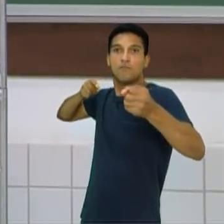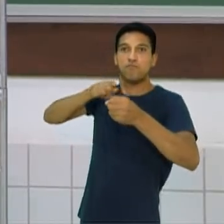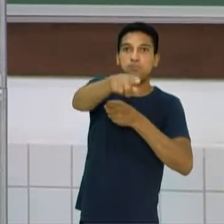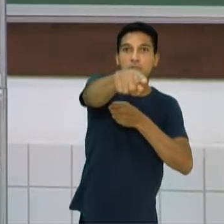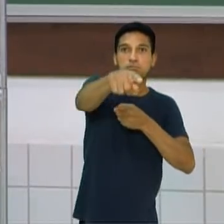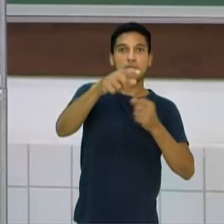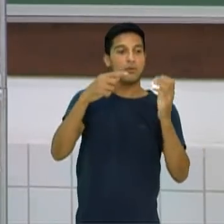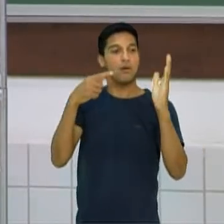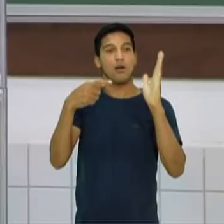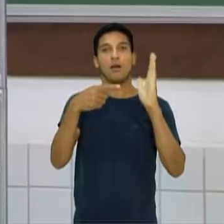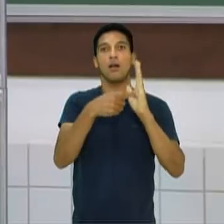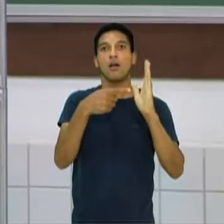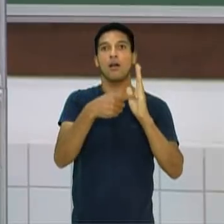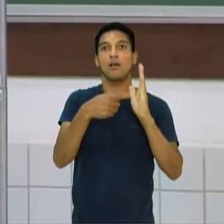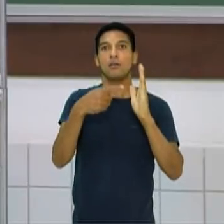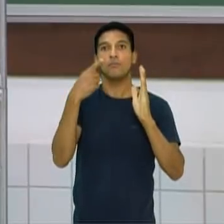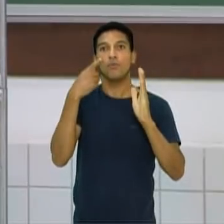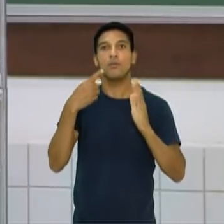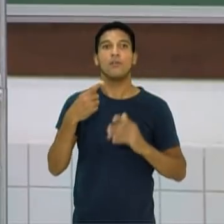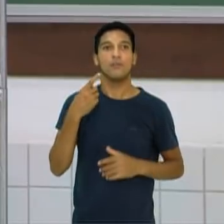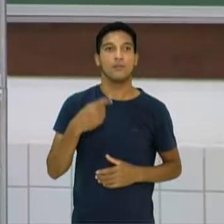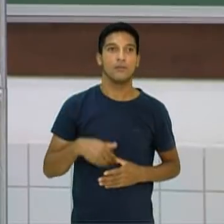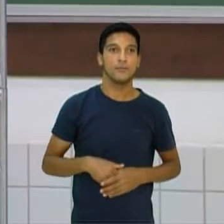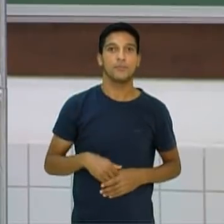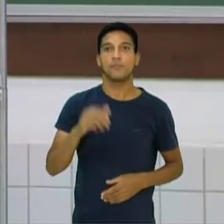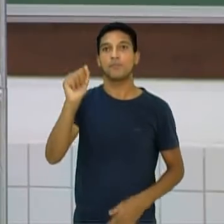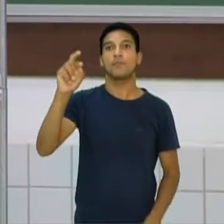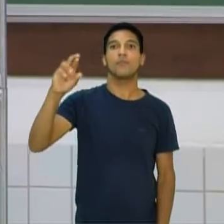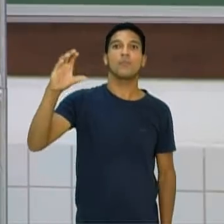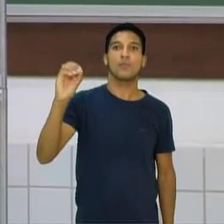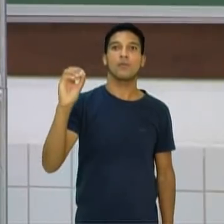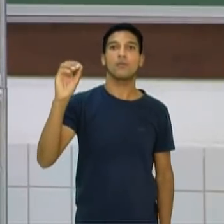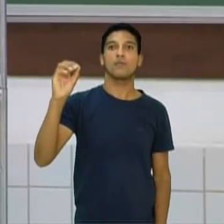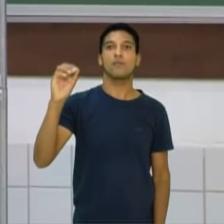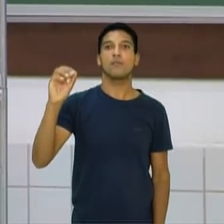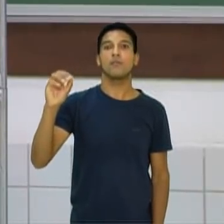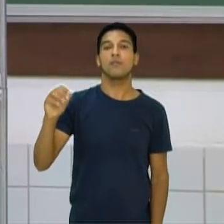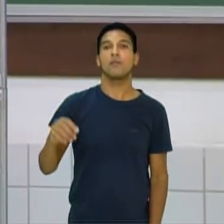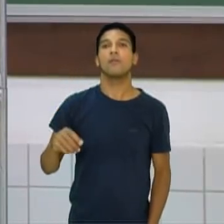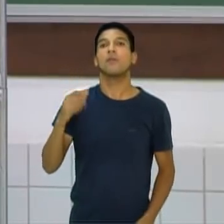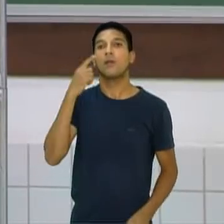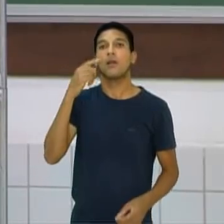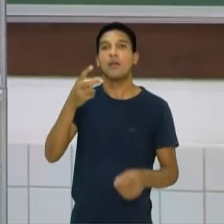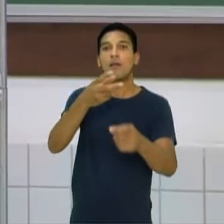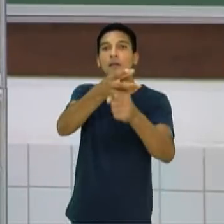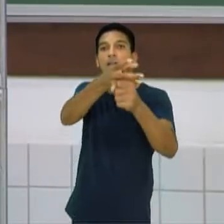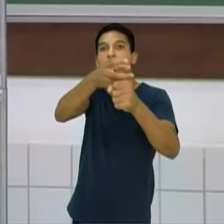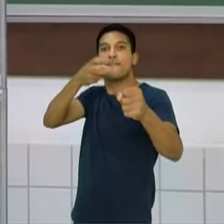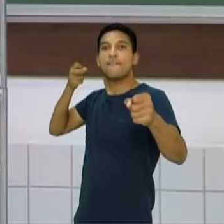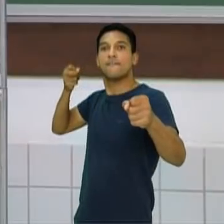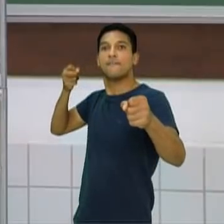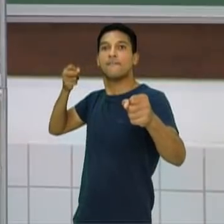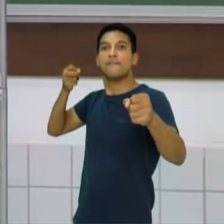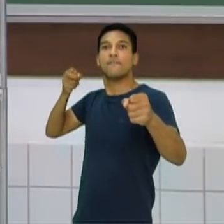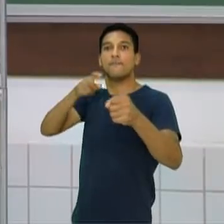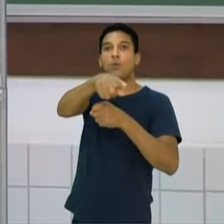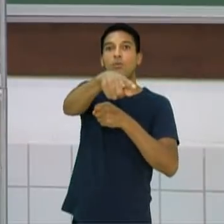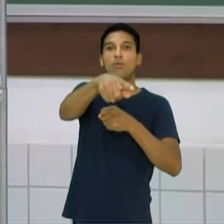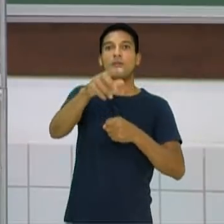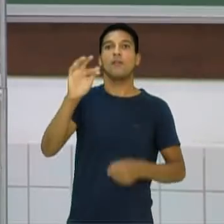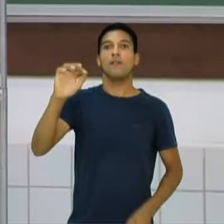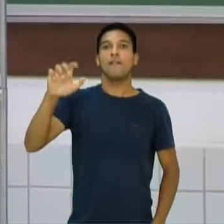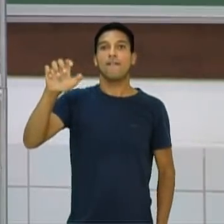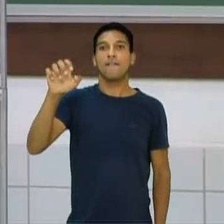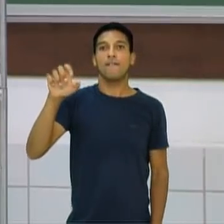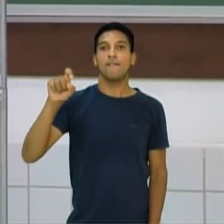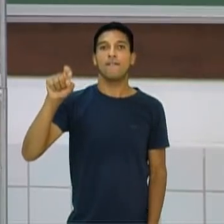Os historiadores consideram o arco e flecha uma das maiores invenções do ser humano,